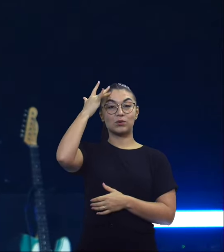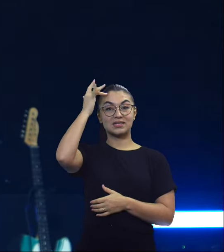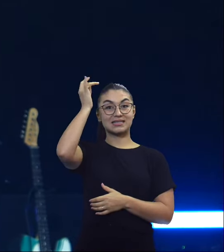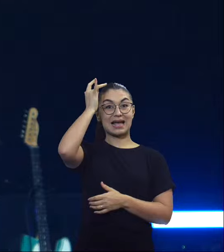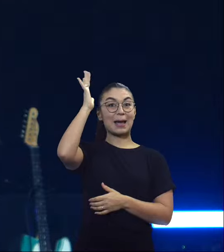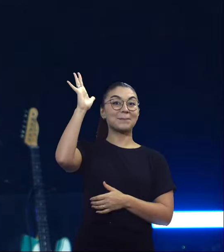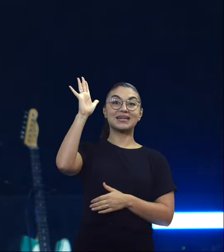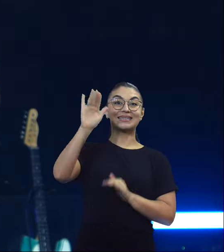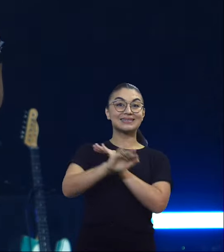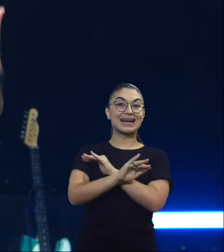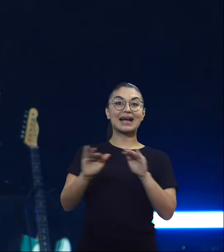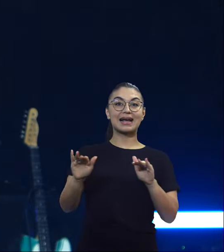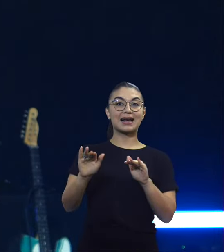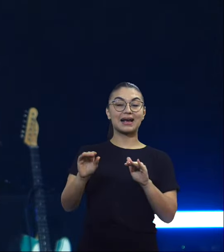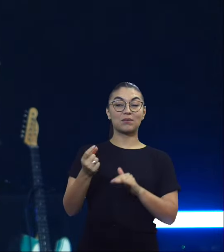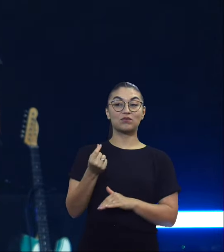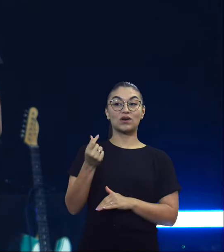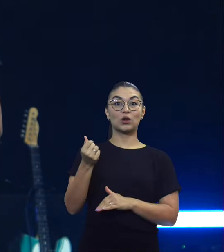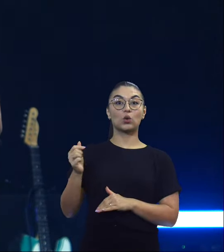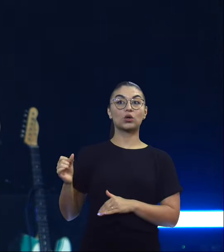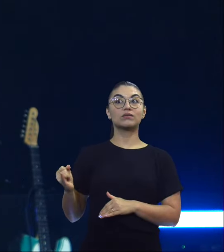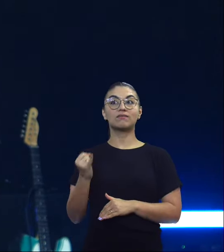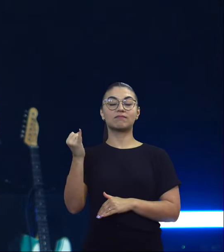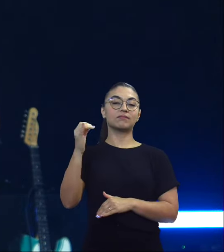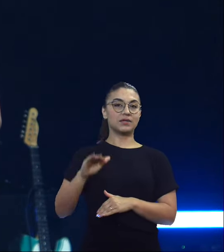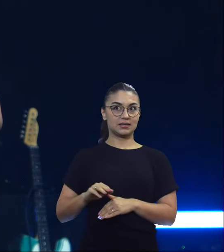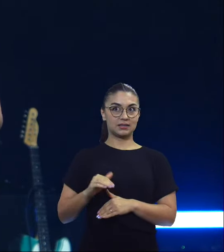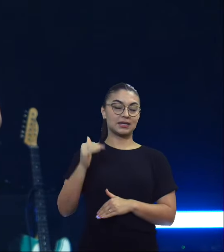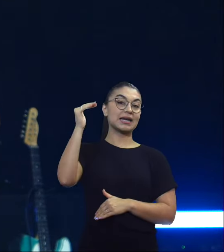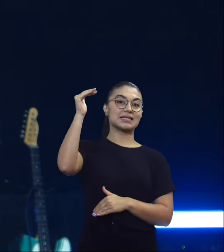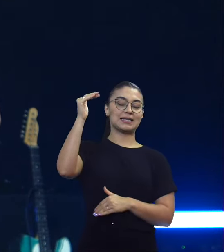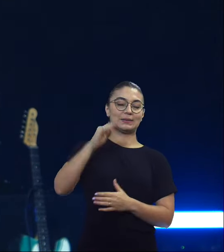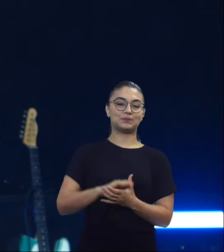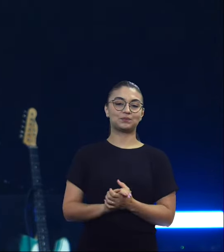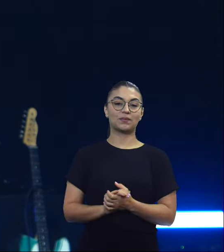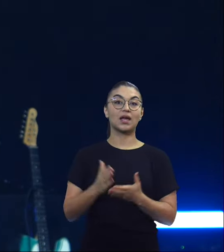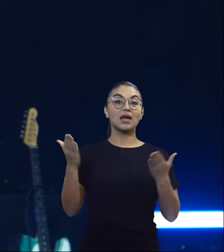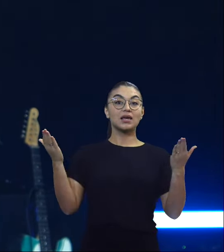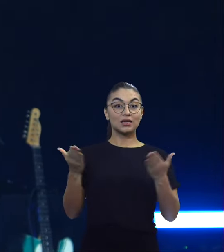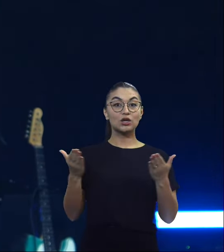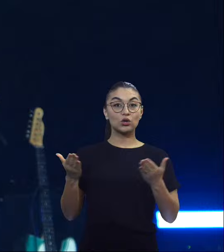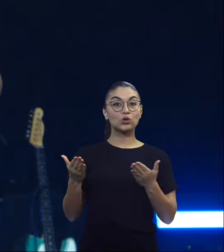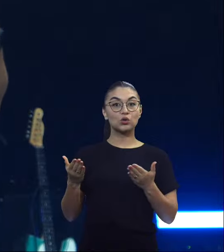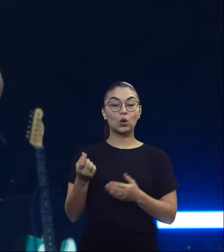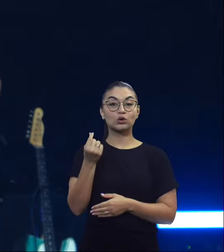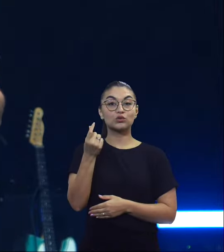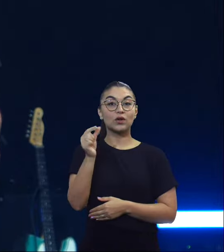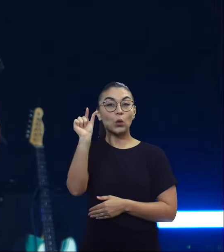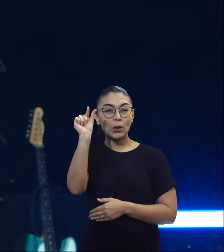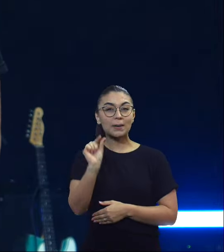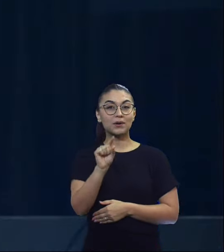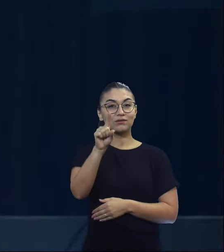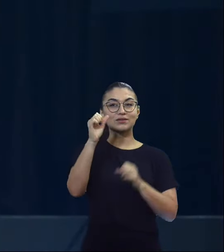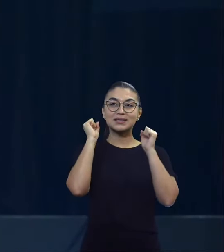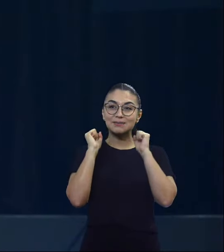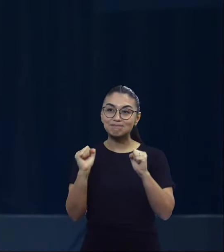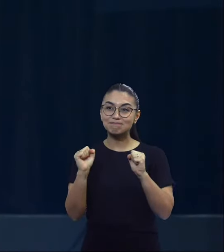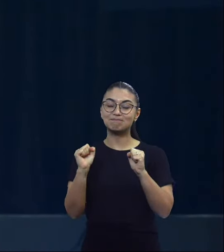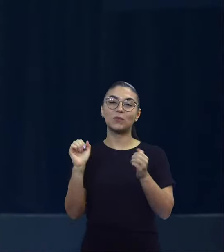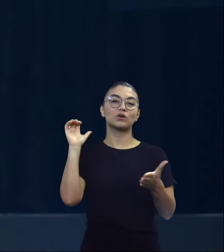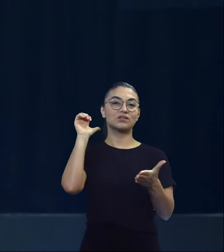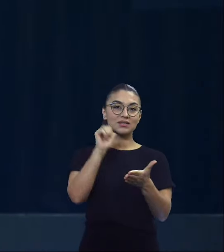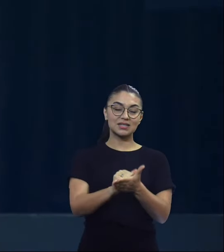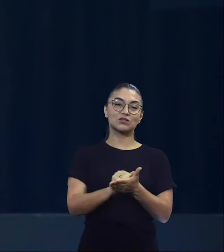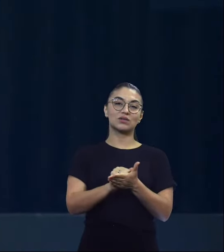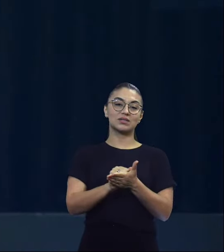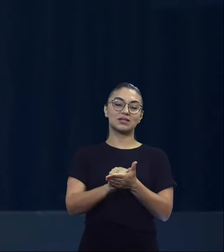lote, então você pode pagar mais barato, e a gente quer que o máximo de pessoas possa pagar o mais barato possível. Então agiliza lá, a gente faz sua inscrição, vem participar,